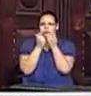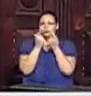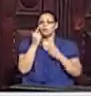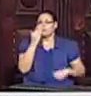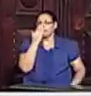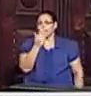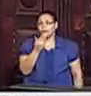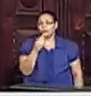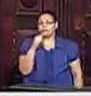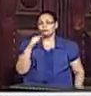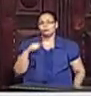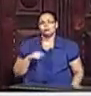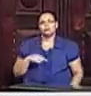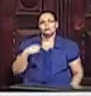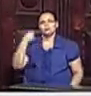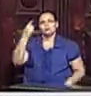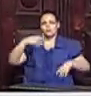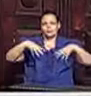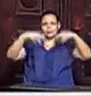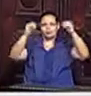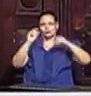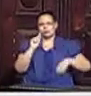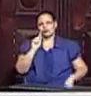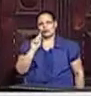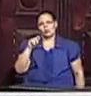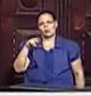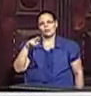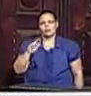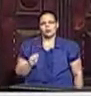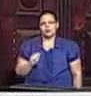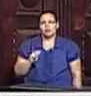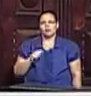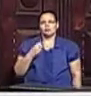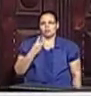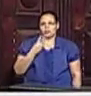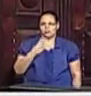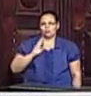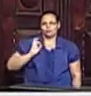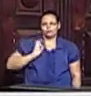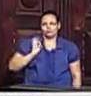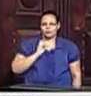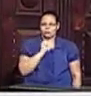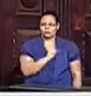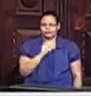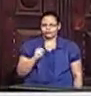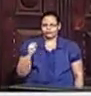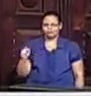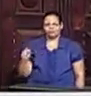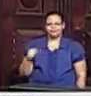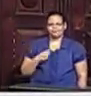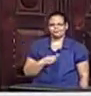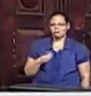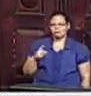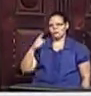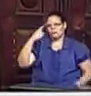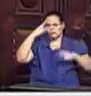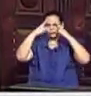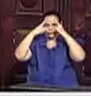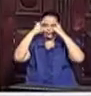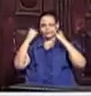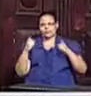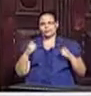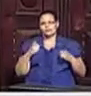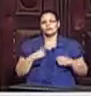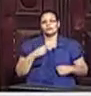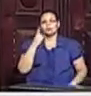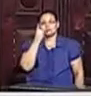Guanabara. Nas últimas 24 horas, 3 policiais foram assassinados no Rio de Janeiro na escalada da violência. O